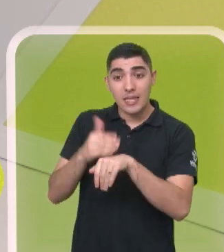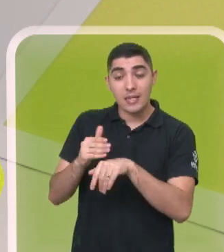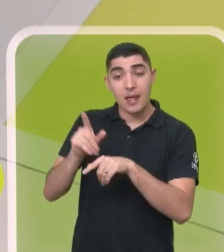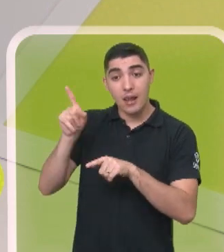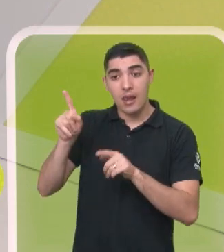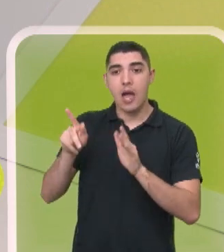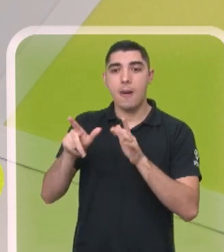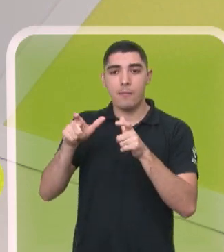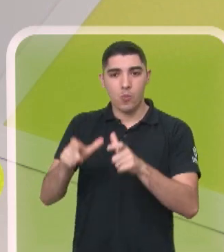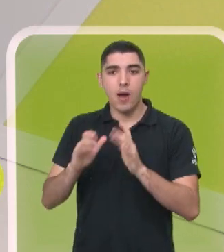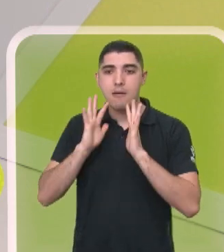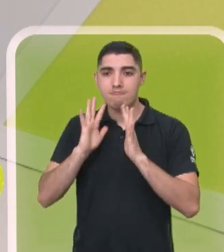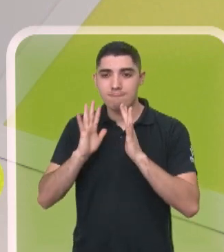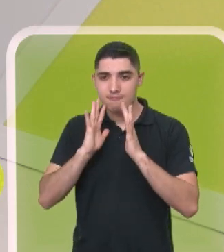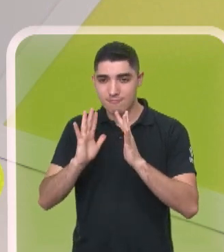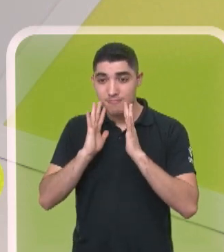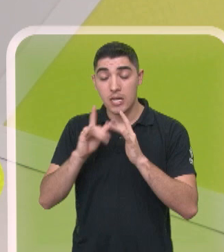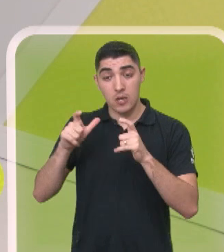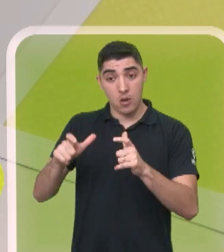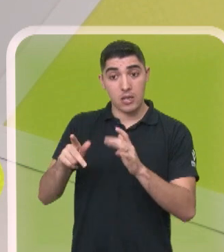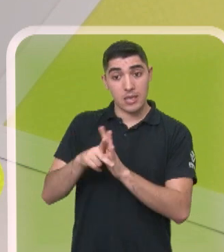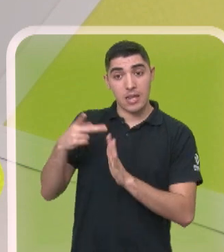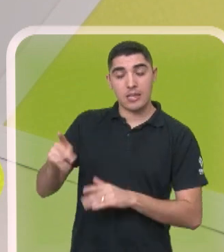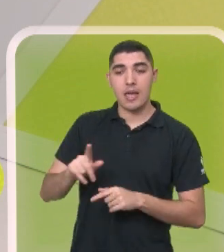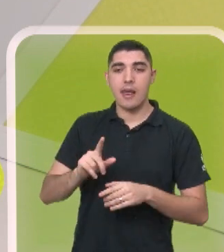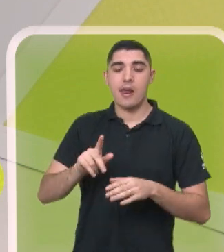Parque da Cidade, na sala cedida pela ONG